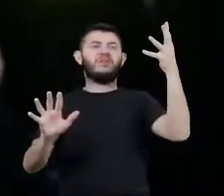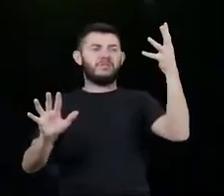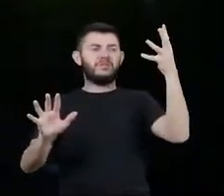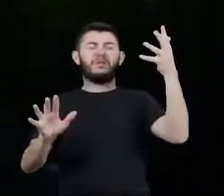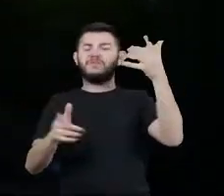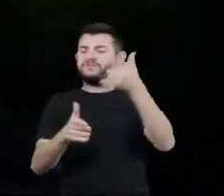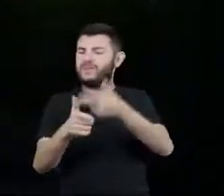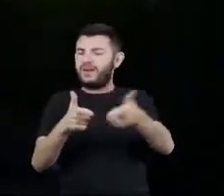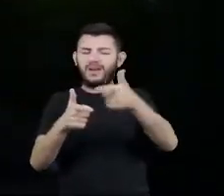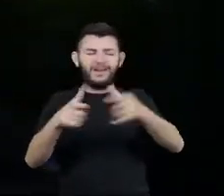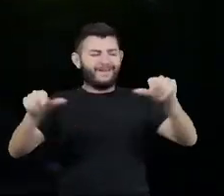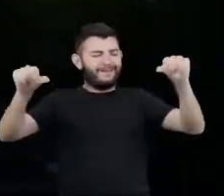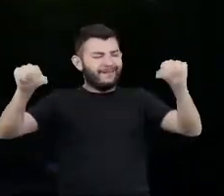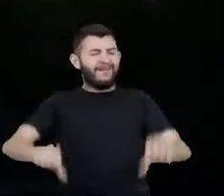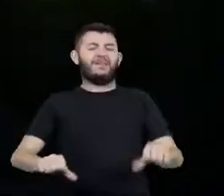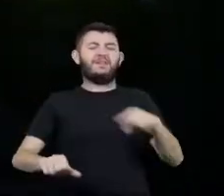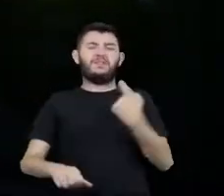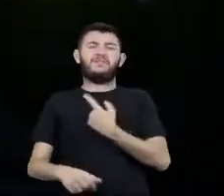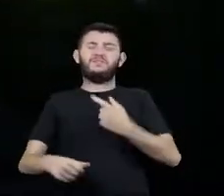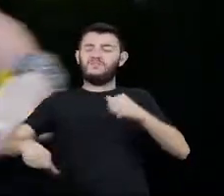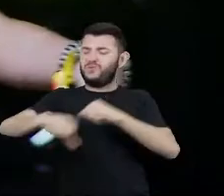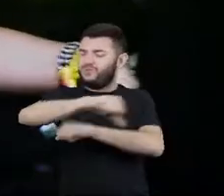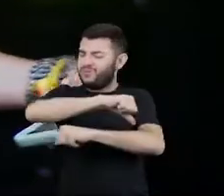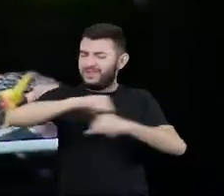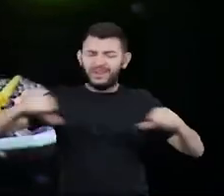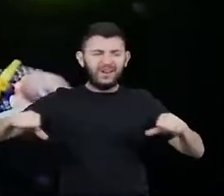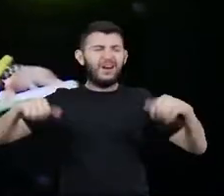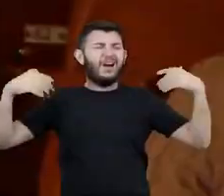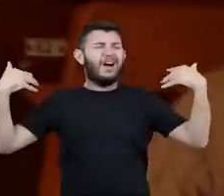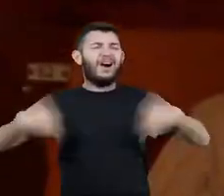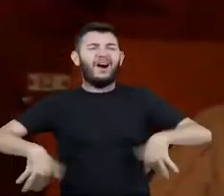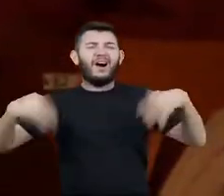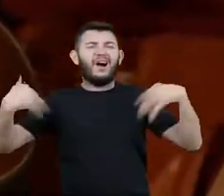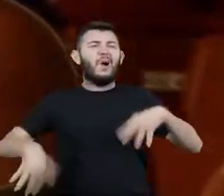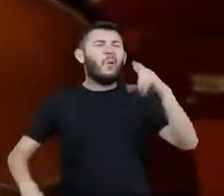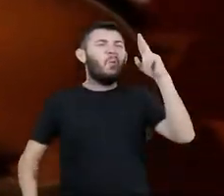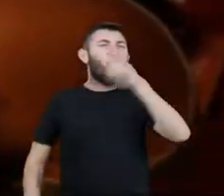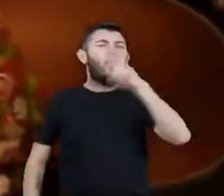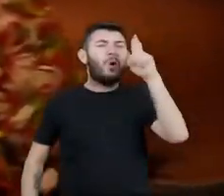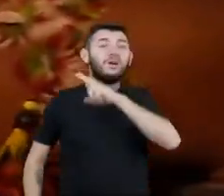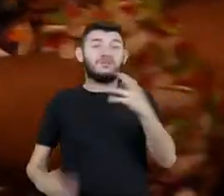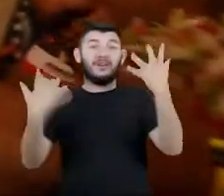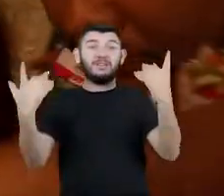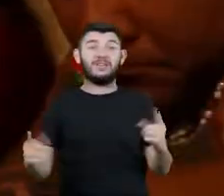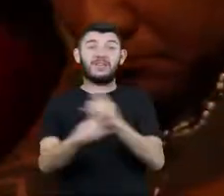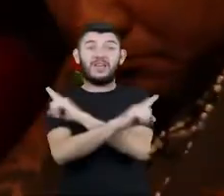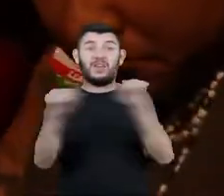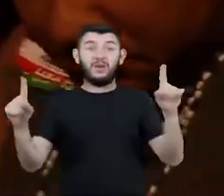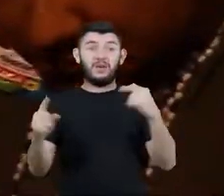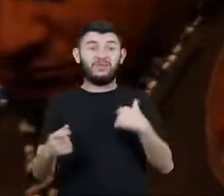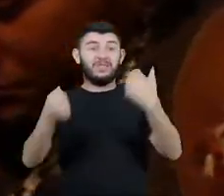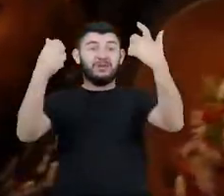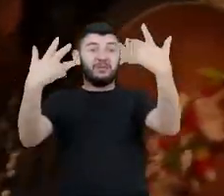mais aceitar que tudo isso que eu contei para vocês continue acontecendo.